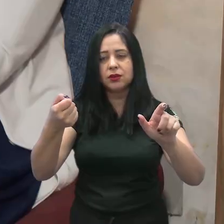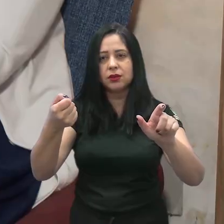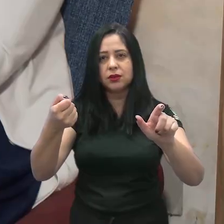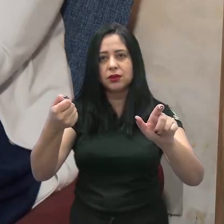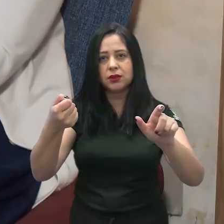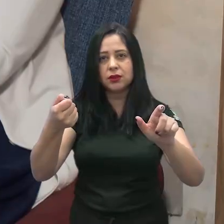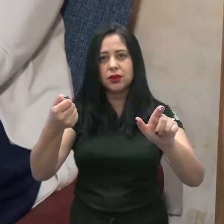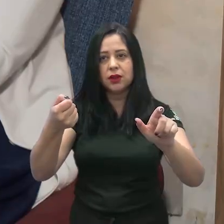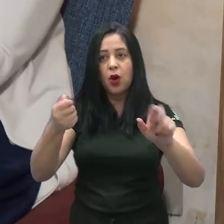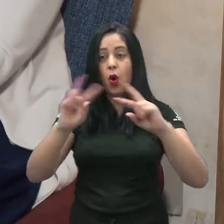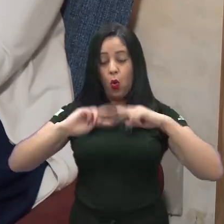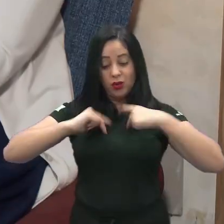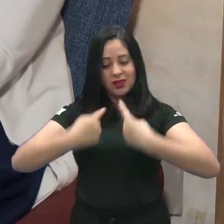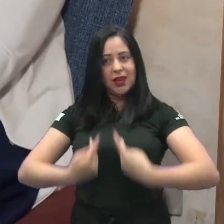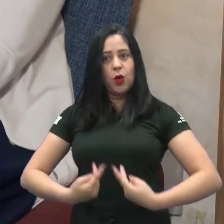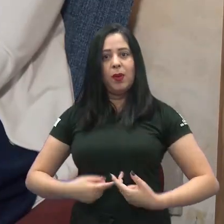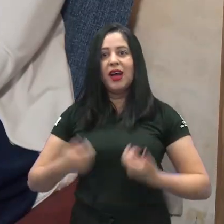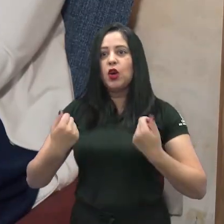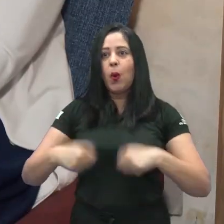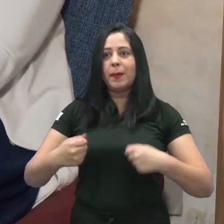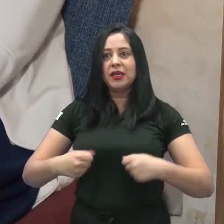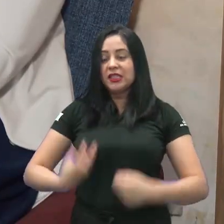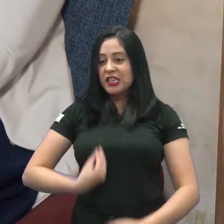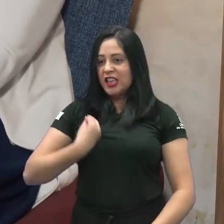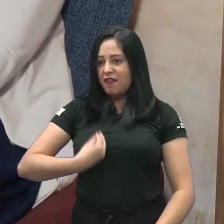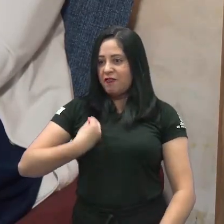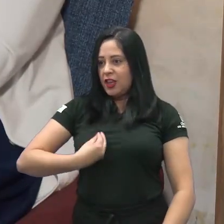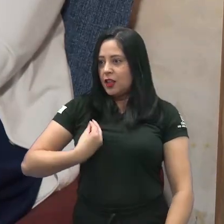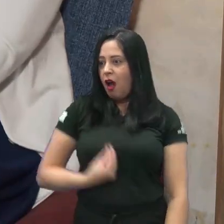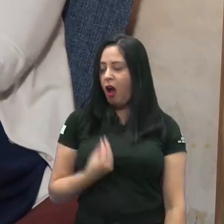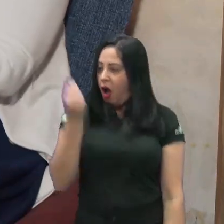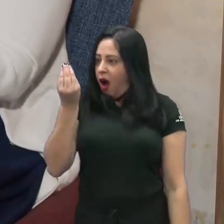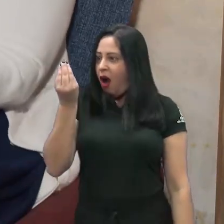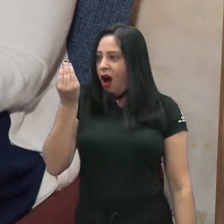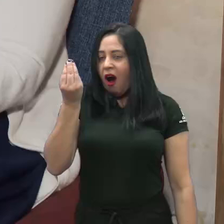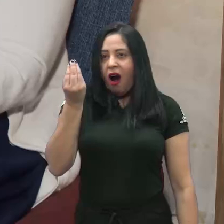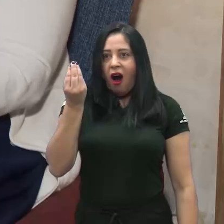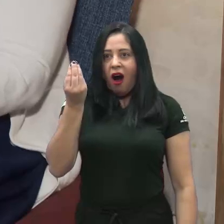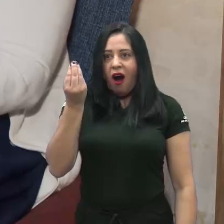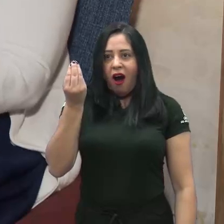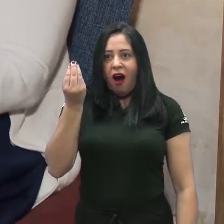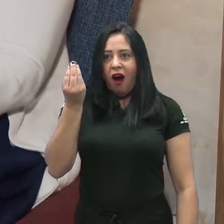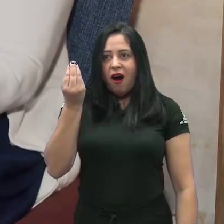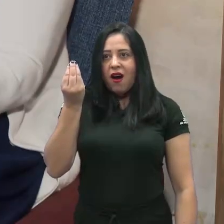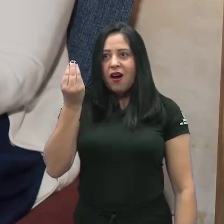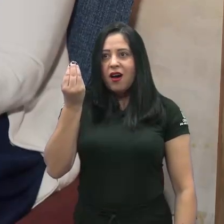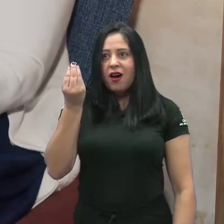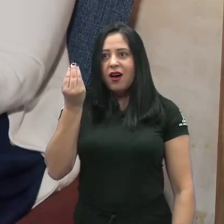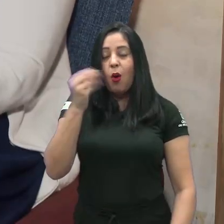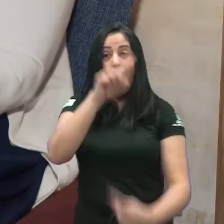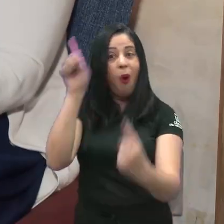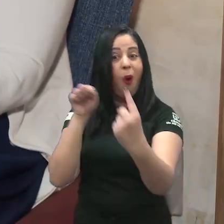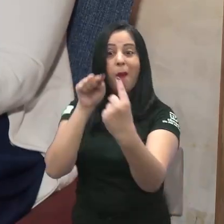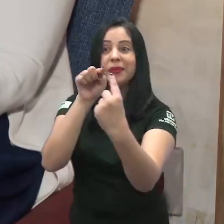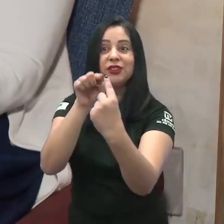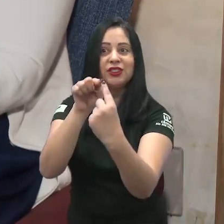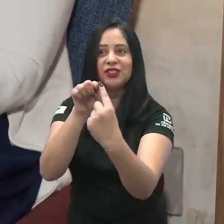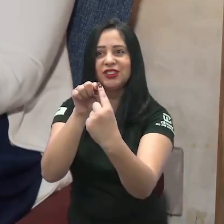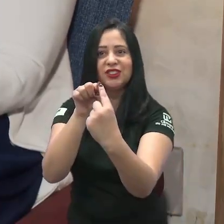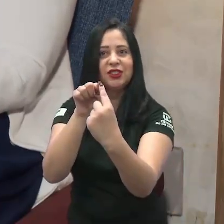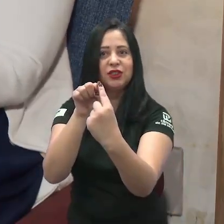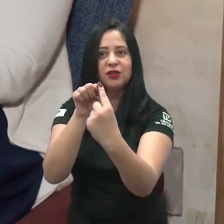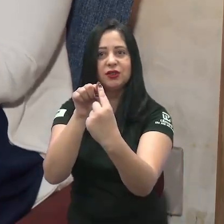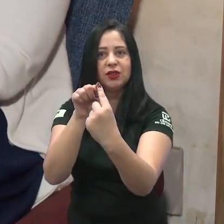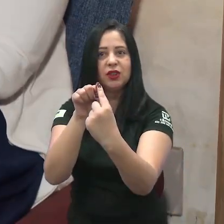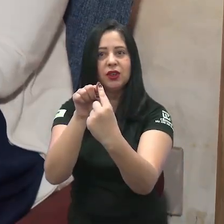Porque é isso que o ser humano busca, significado. Quando ele encontra um significado, nossa,